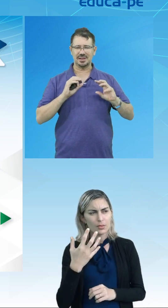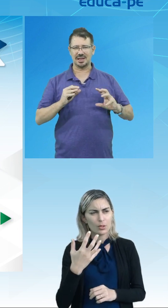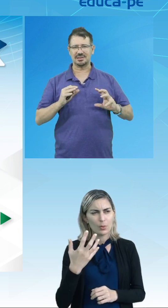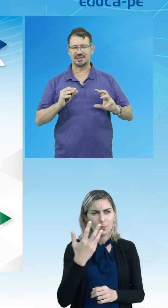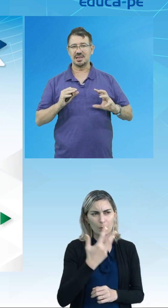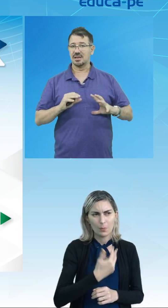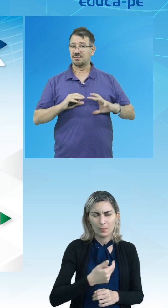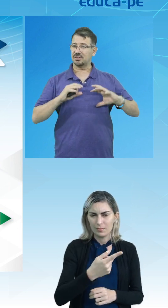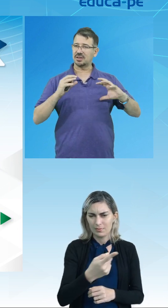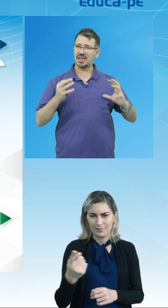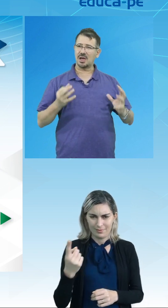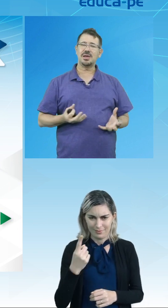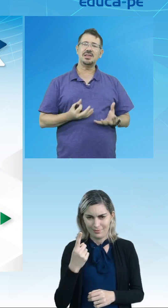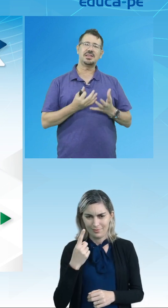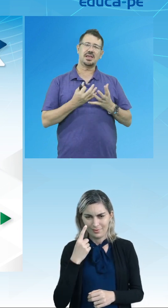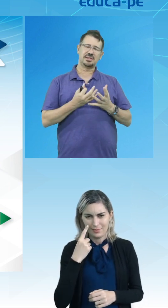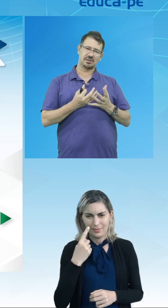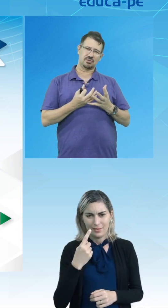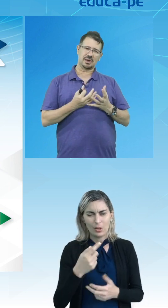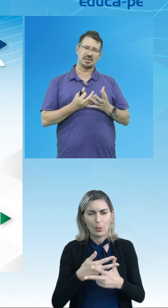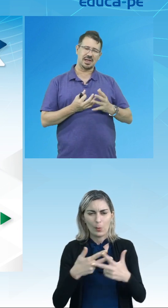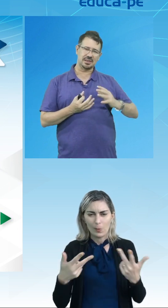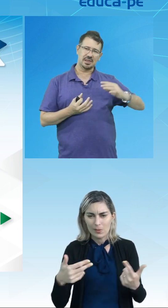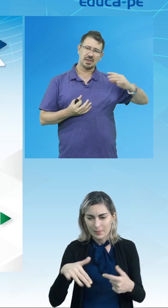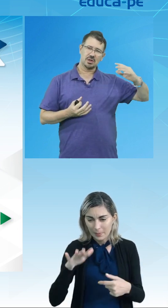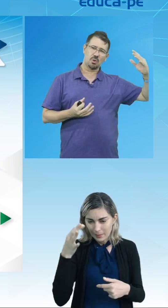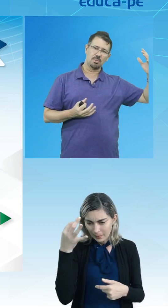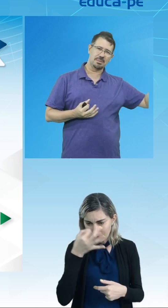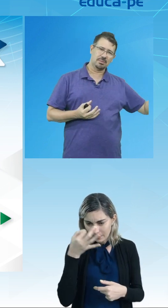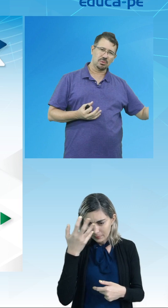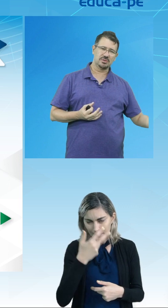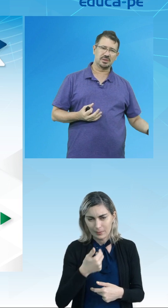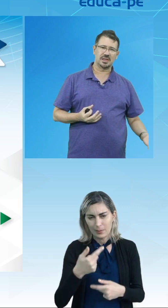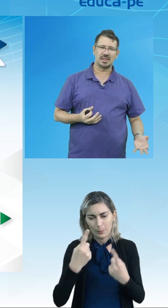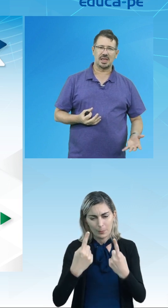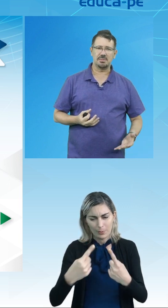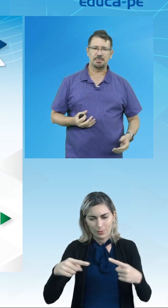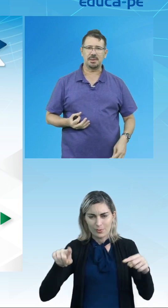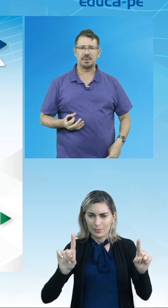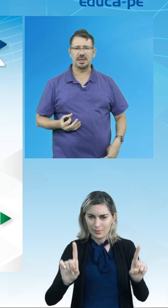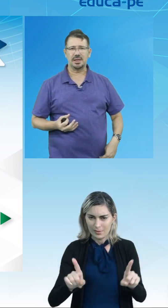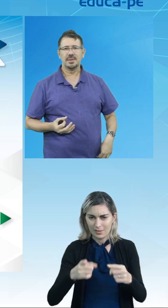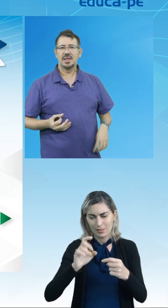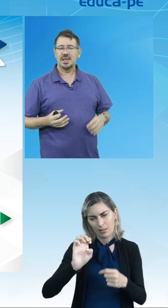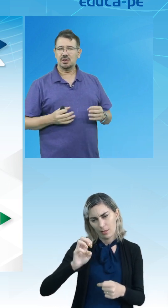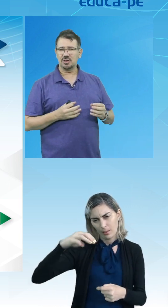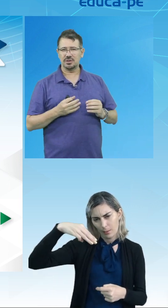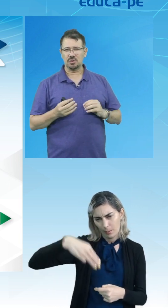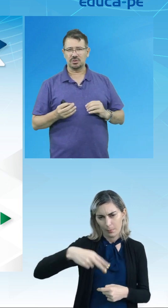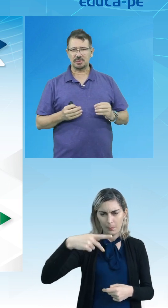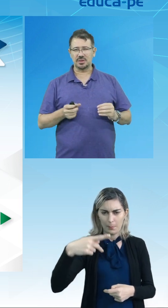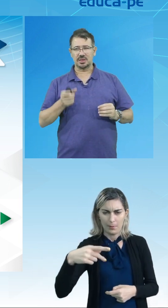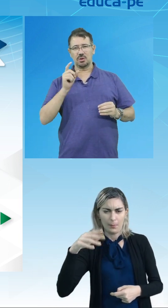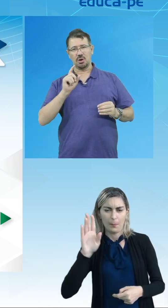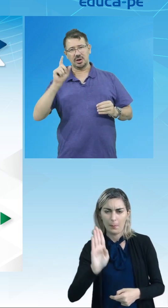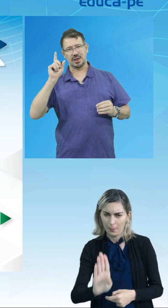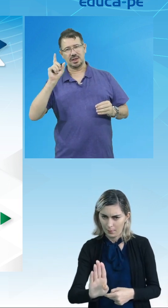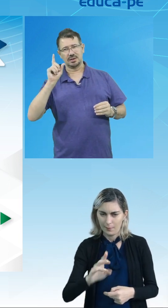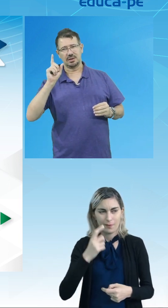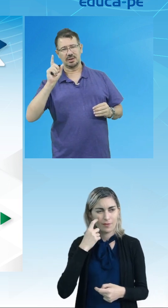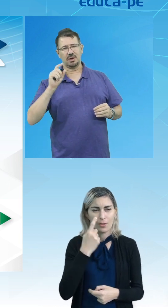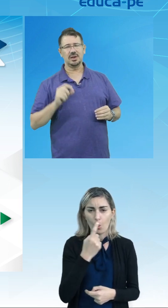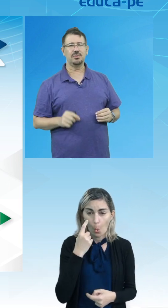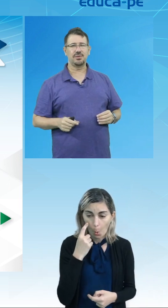de graça. Veja que há uma intertextualidade com uma música da MPB e nós encontramos aqui,